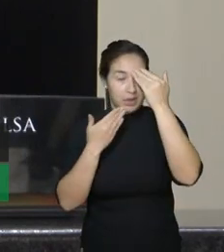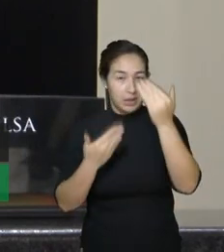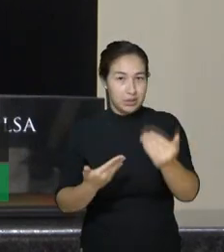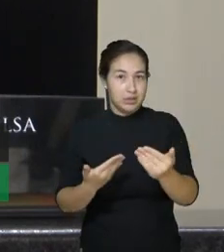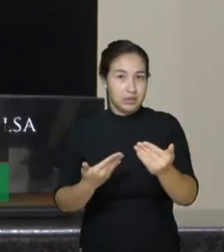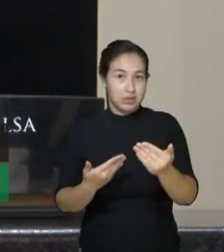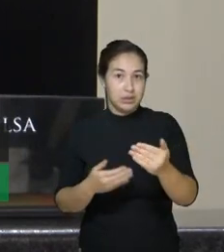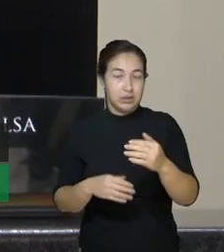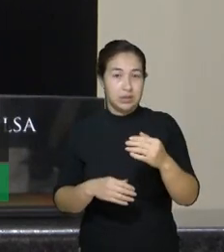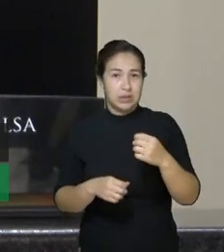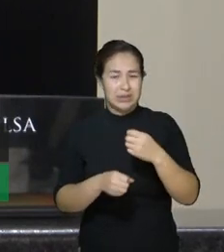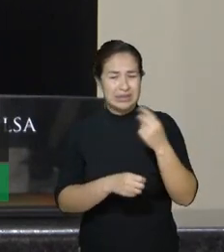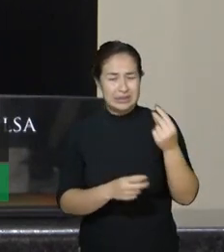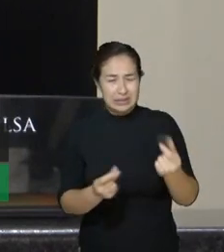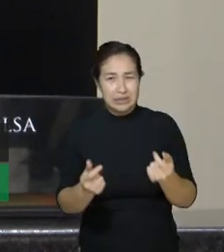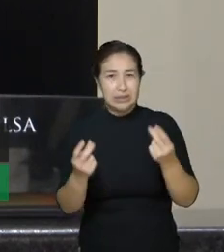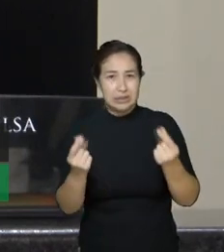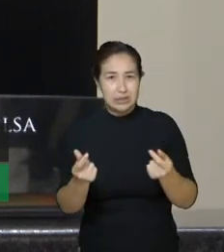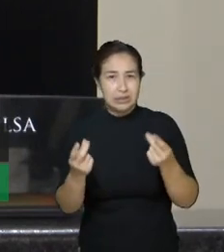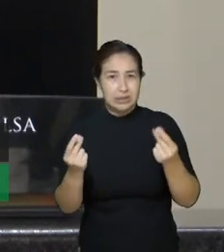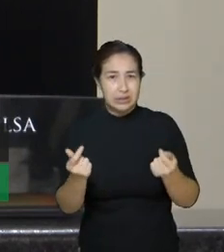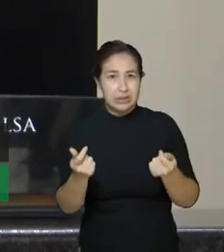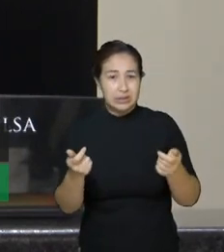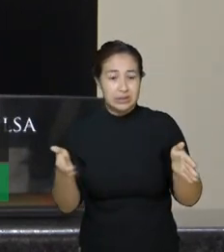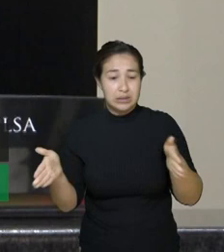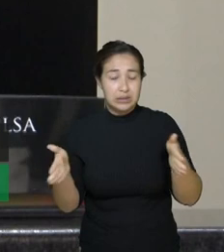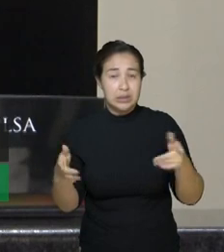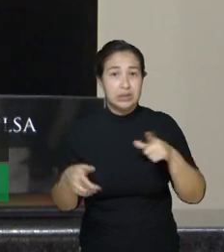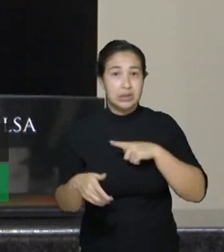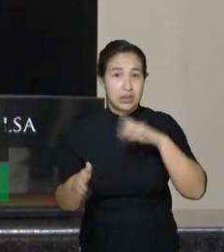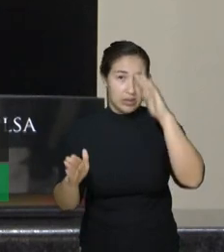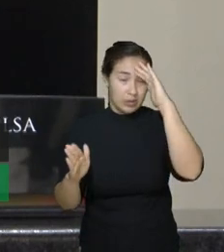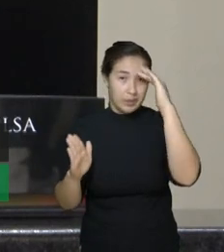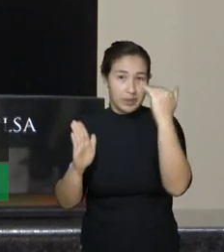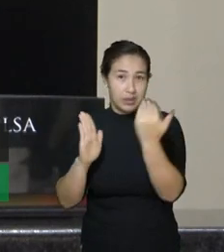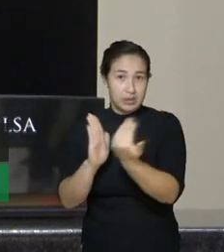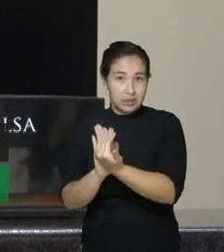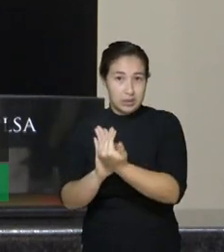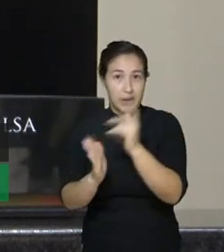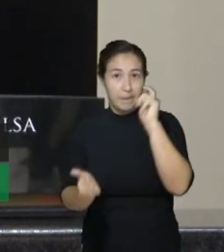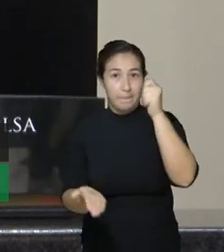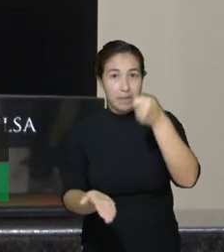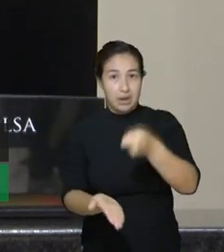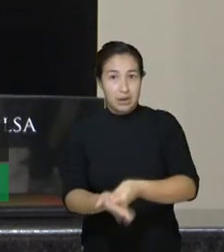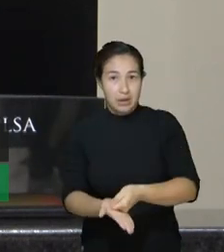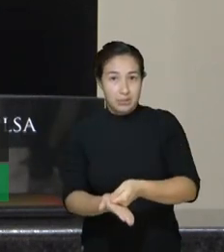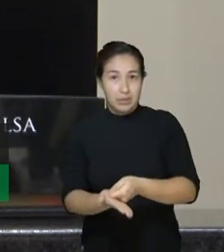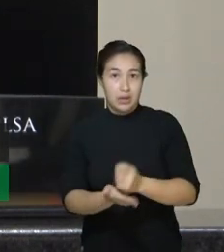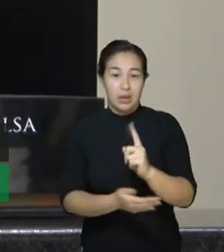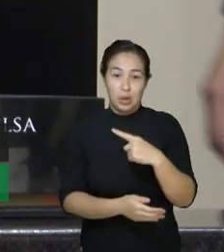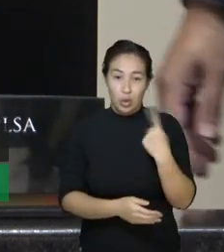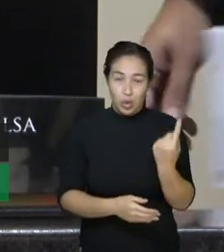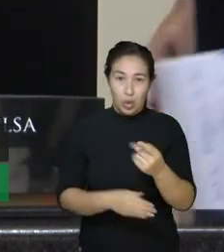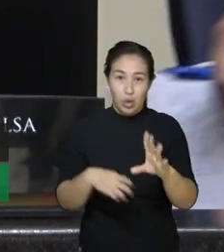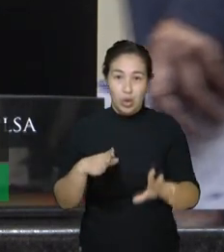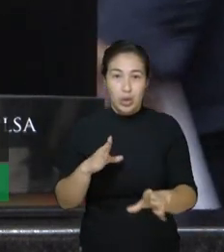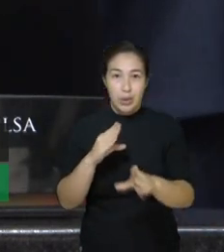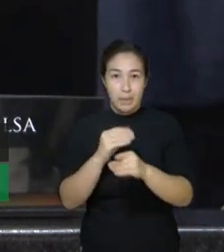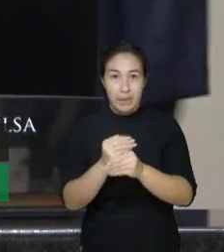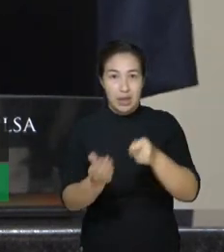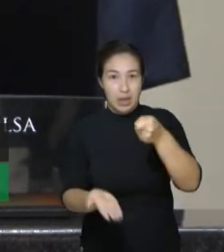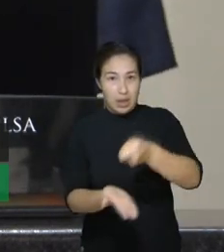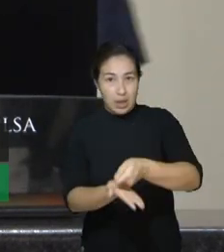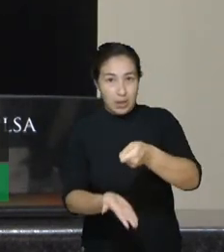depois de muito tempo, nós tivemos aqui o cumprimento do pagamento das nossas emendas